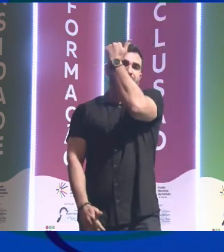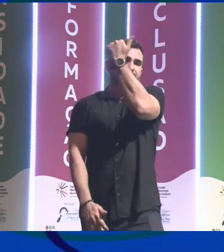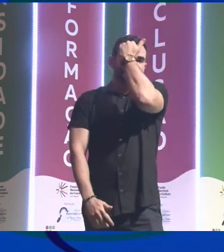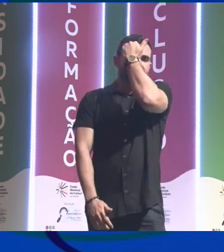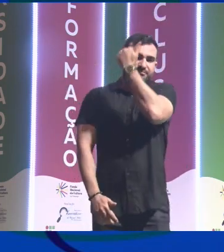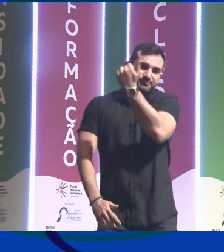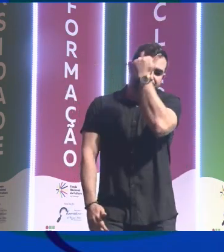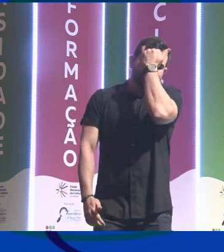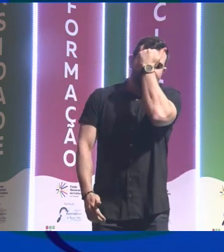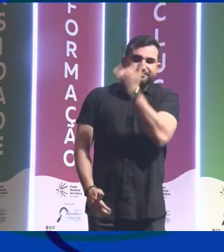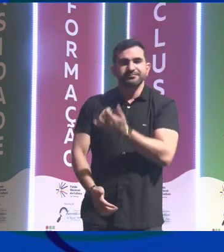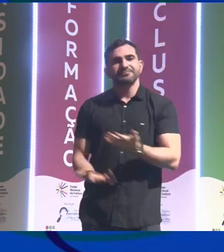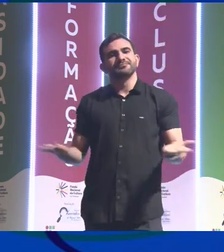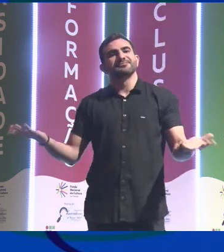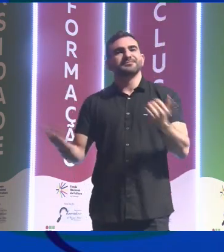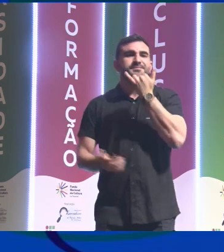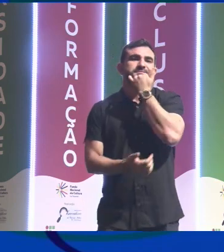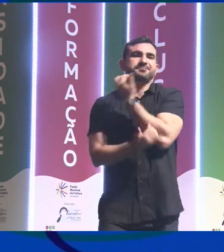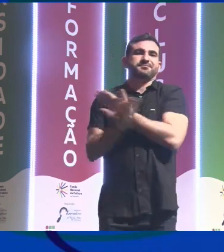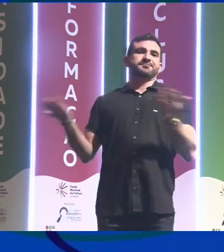perdão.